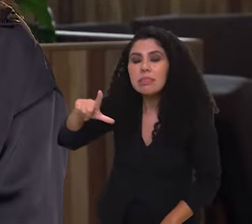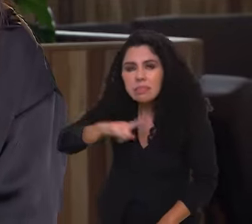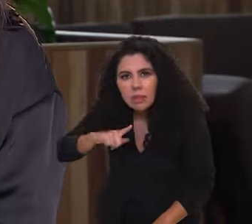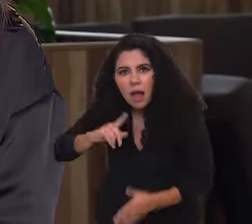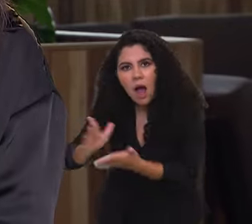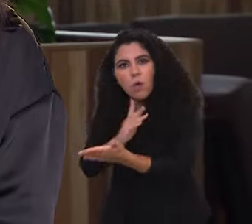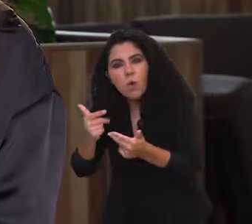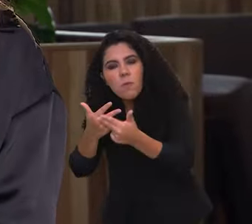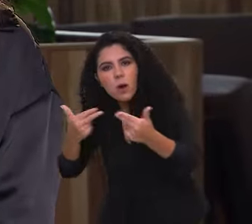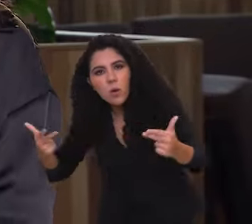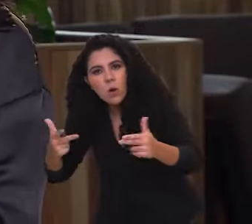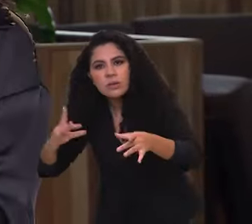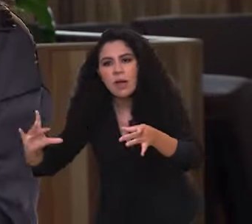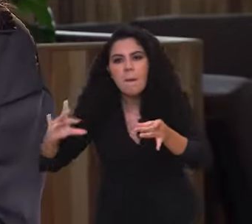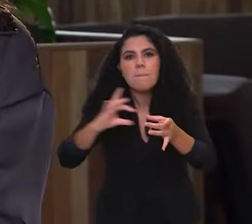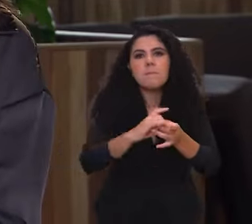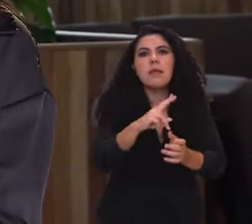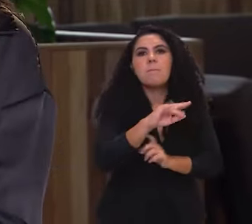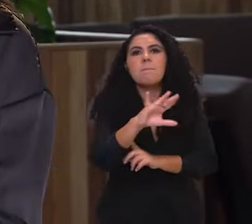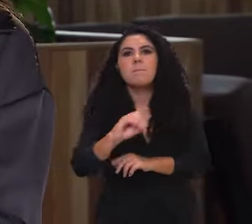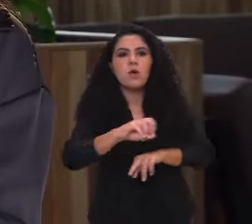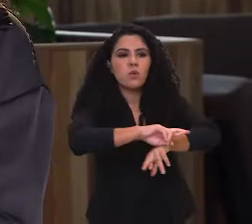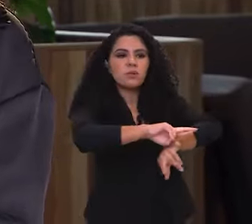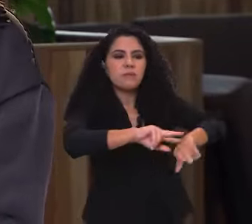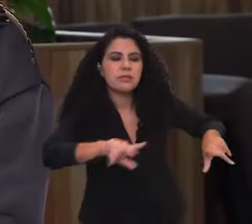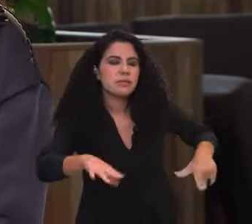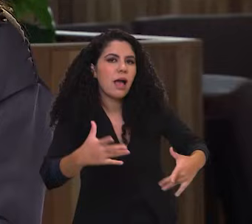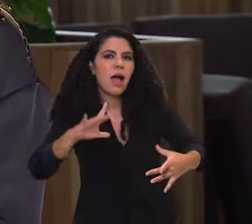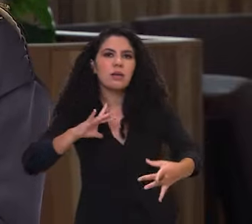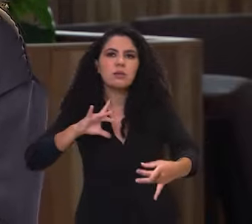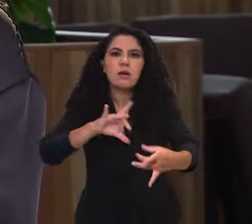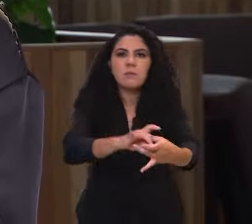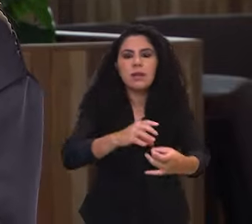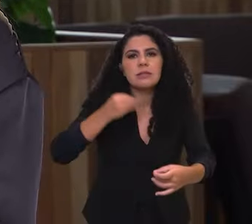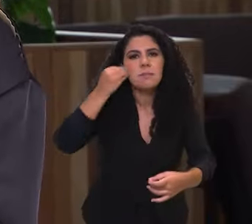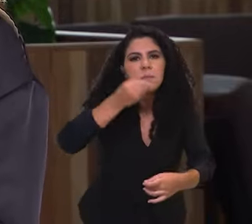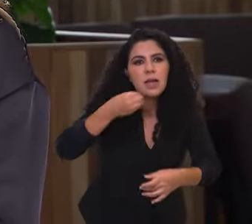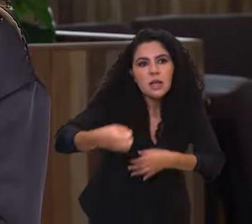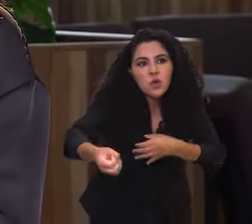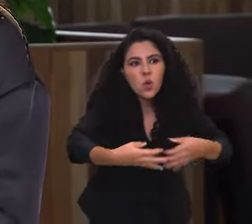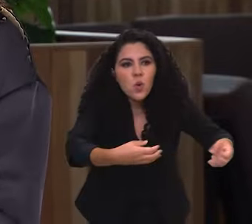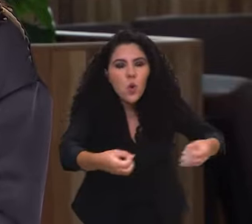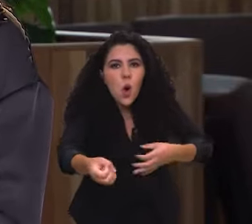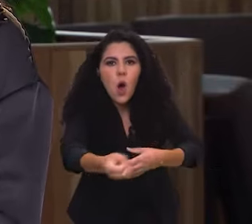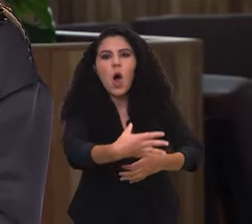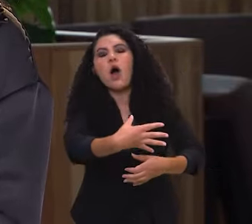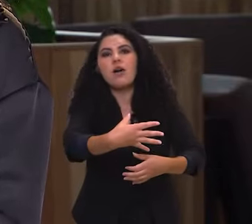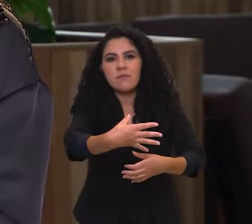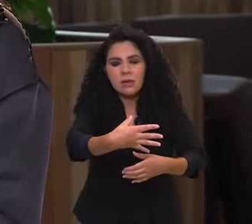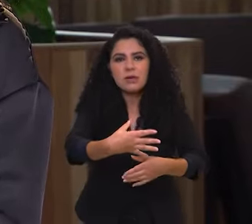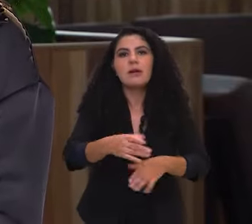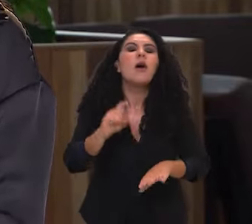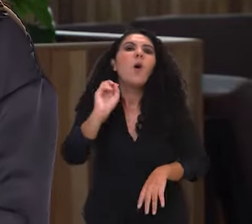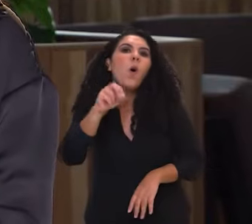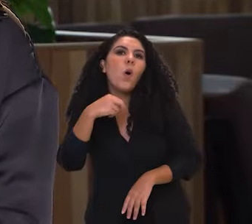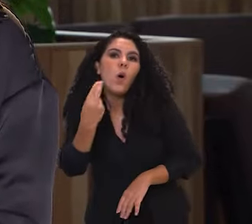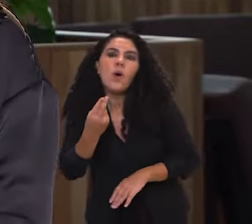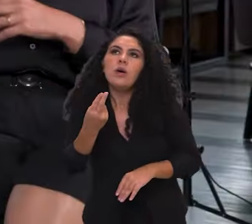produtivo, seja com base na biodiversidade, seja com base numa experiência inovadora que algum território